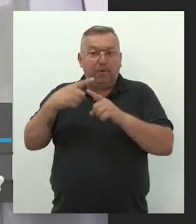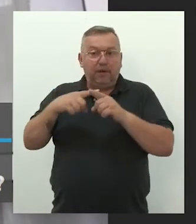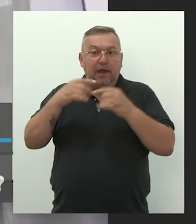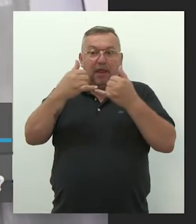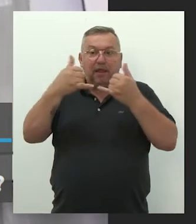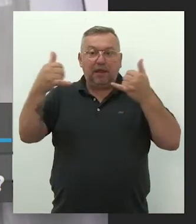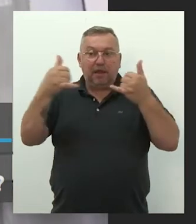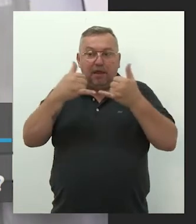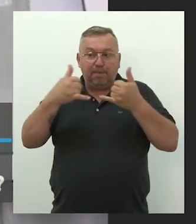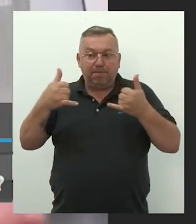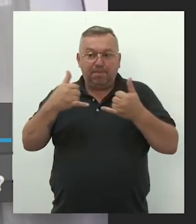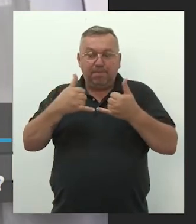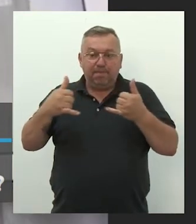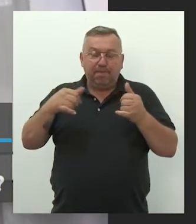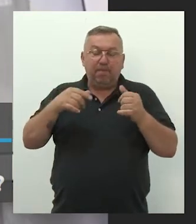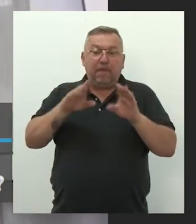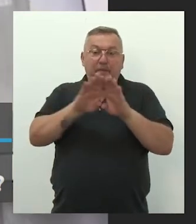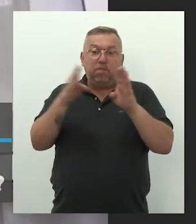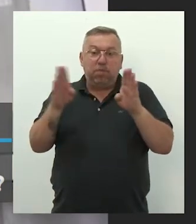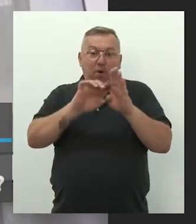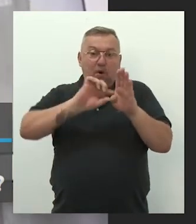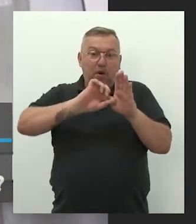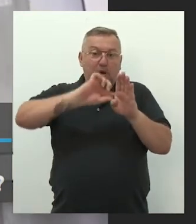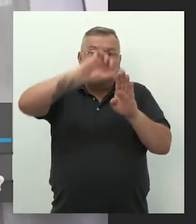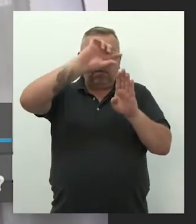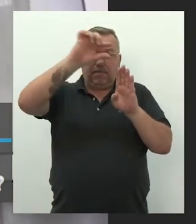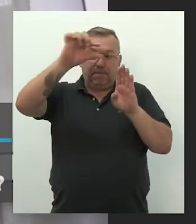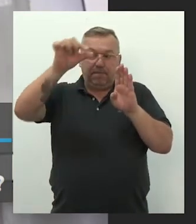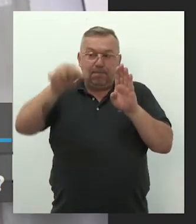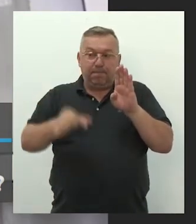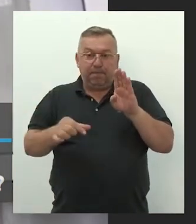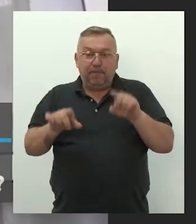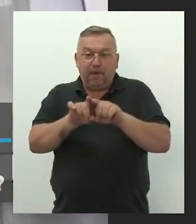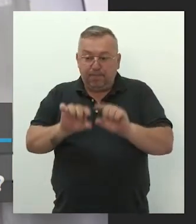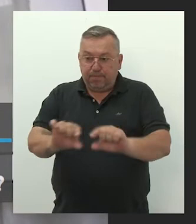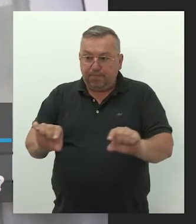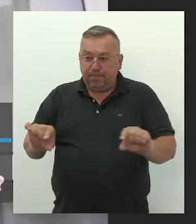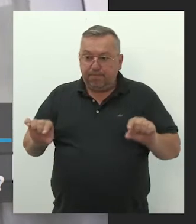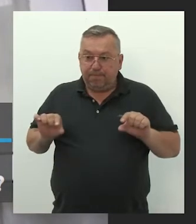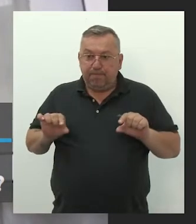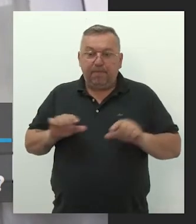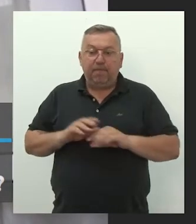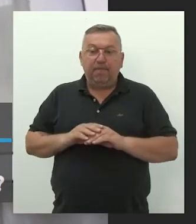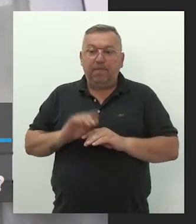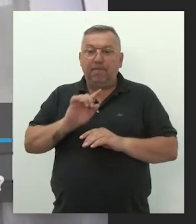linhas dos batentes e dos rodapés, elas geralmente não